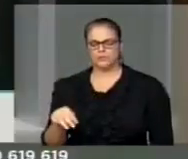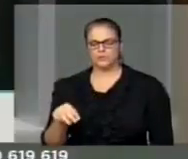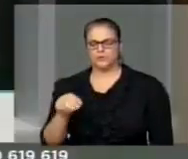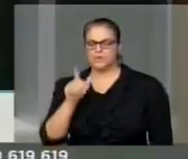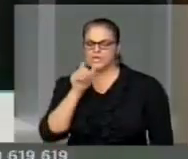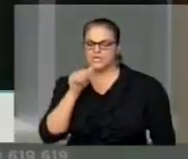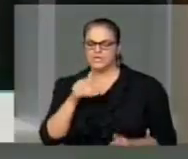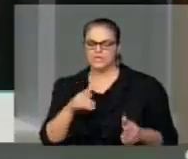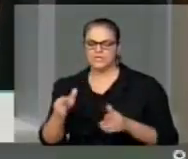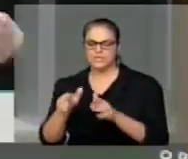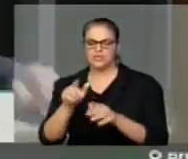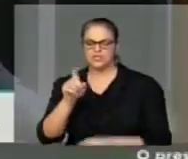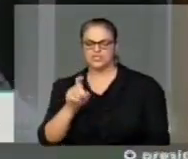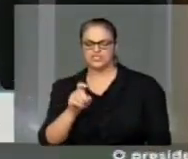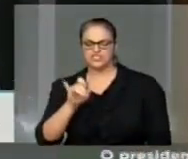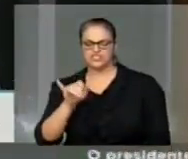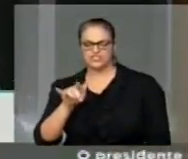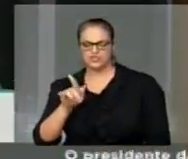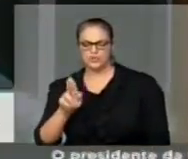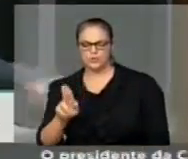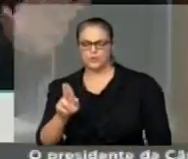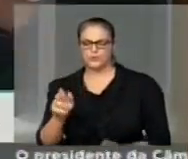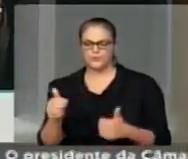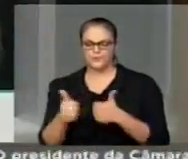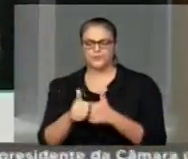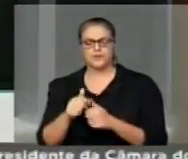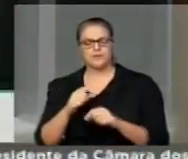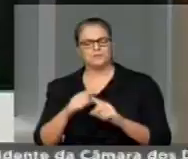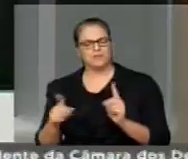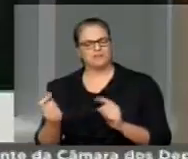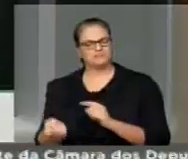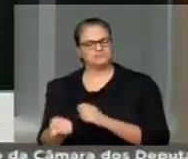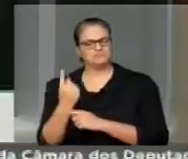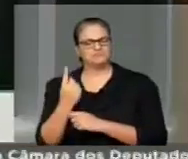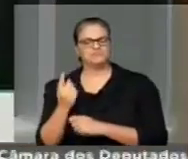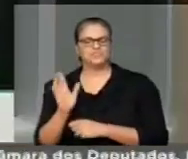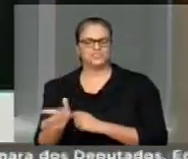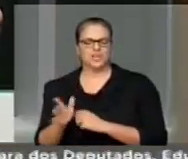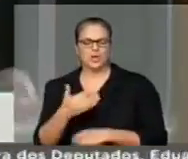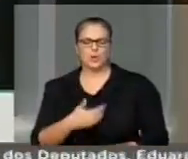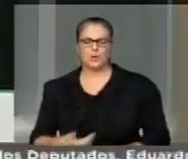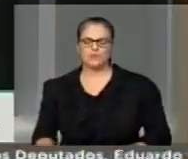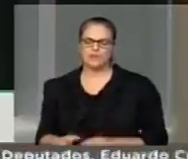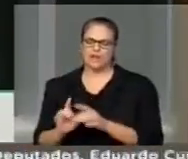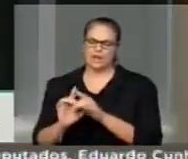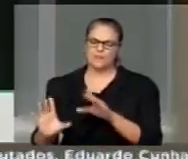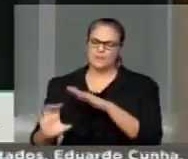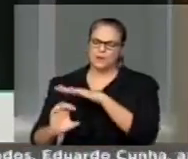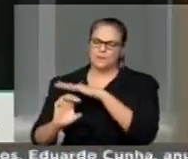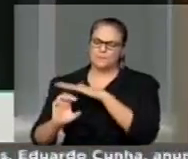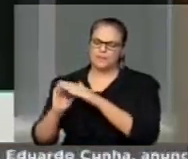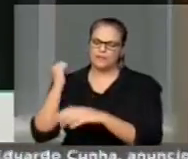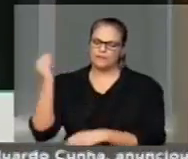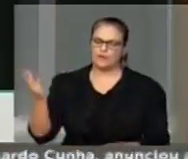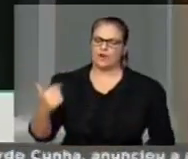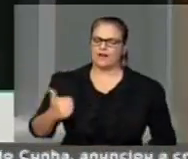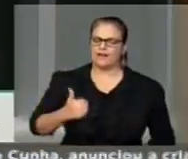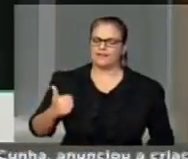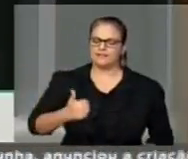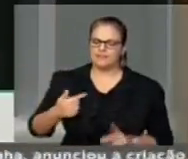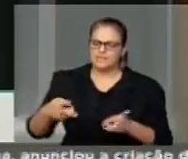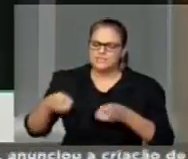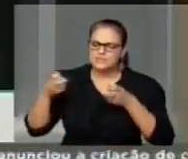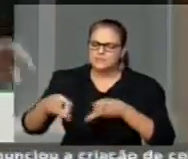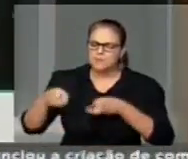E de forma meio inexplicável, o governo já deu concessão para exploração mineral a uma empresa canadense, a Belo